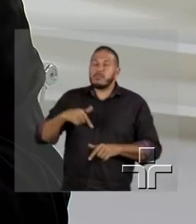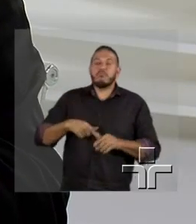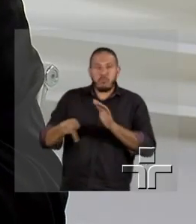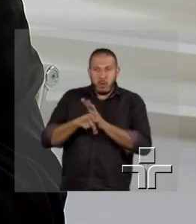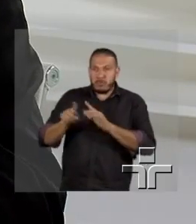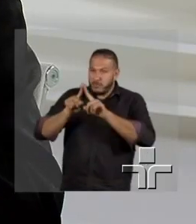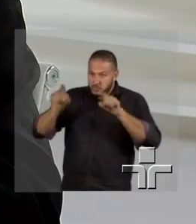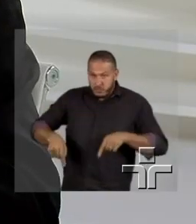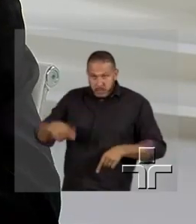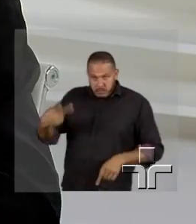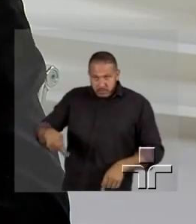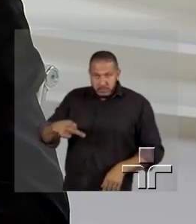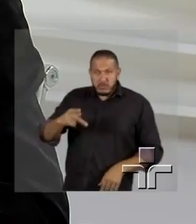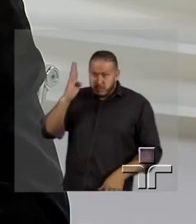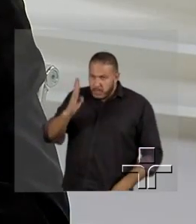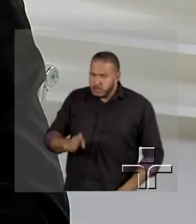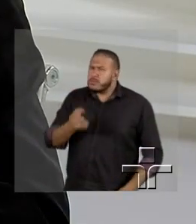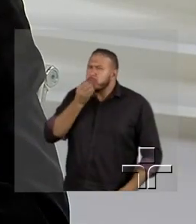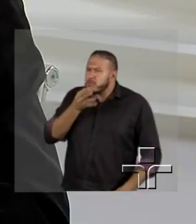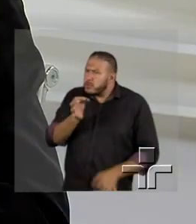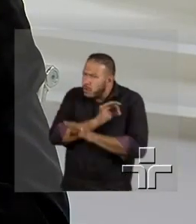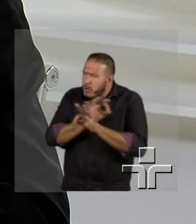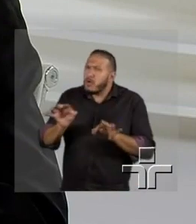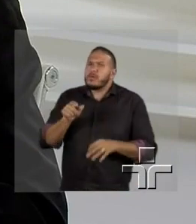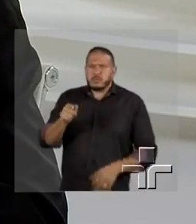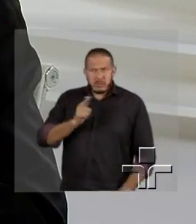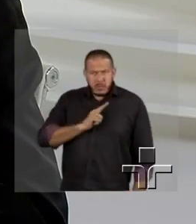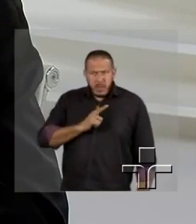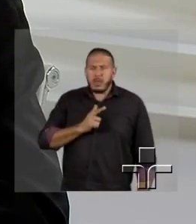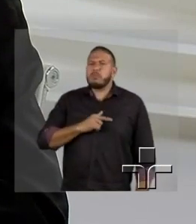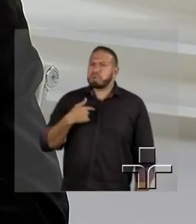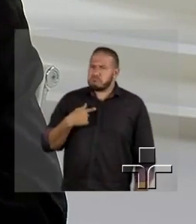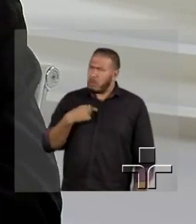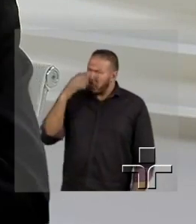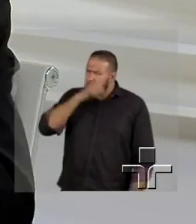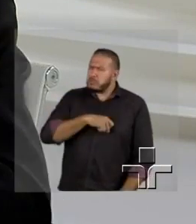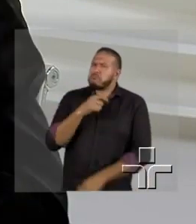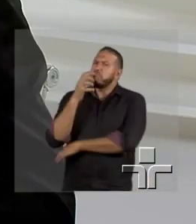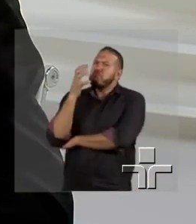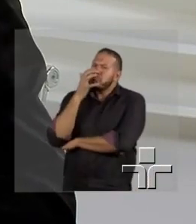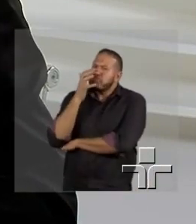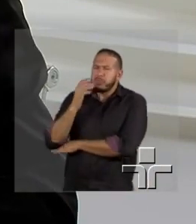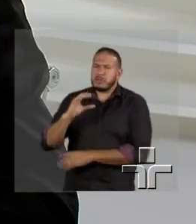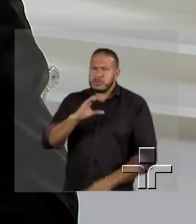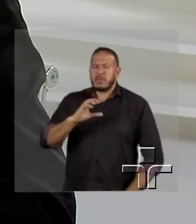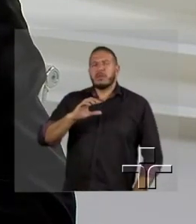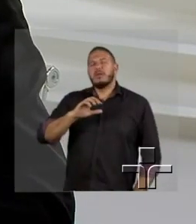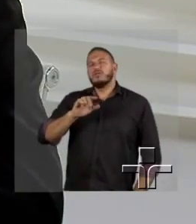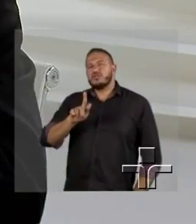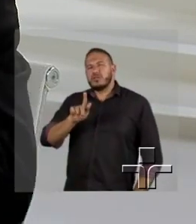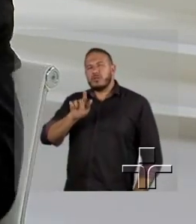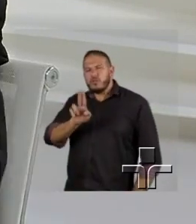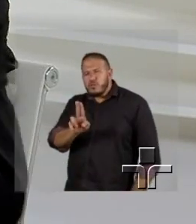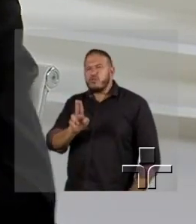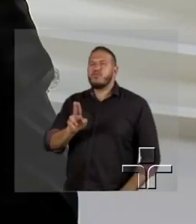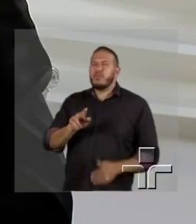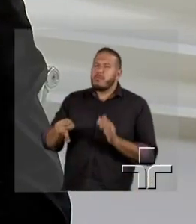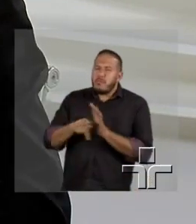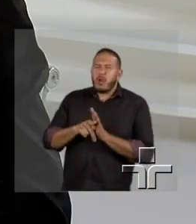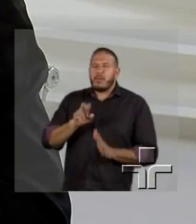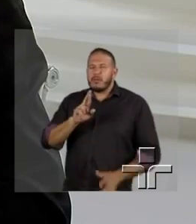trabalhado em 2016, 17, 18 pelo governo Temer, não teve condições de ser votado. Mas o que aconteceu? Essa discussão colocou o